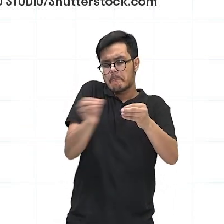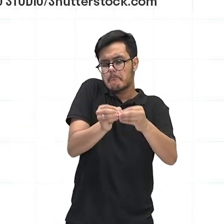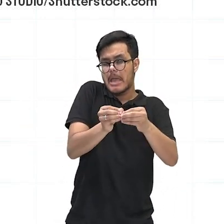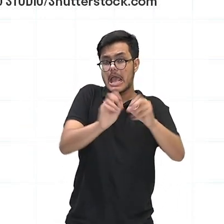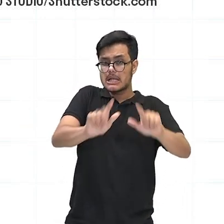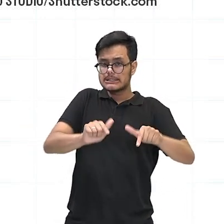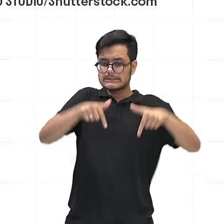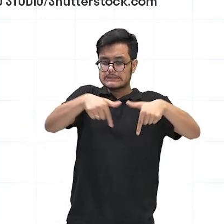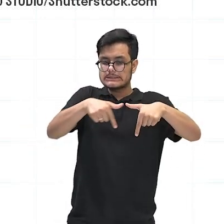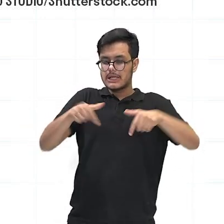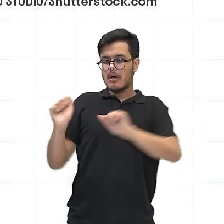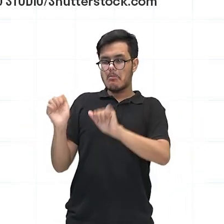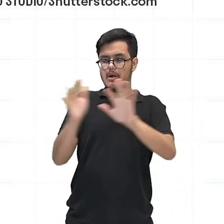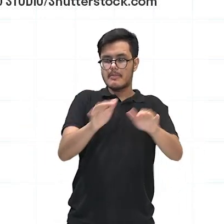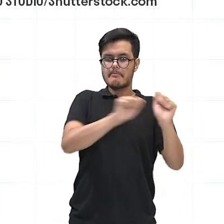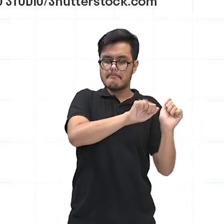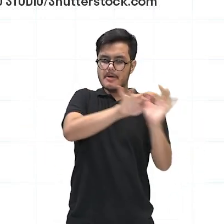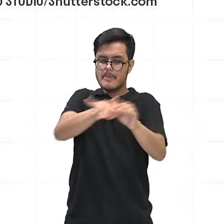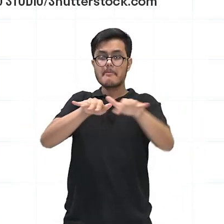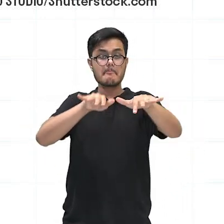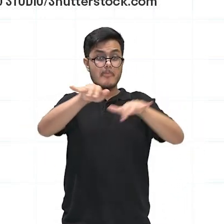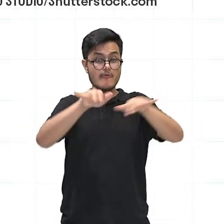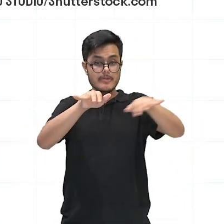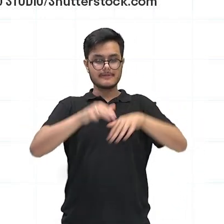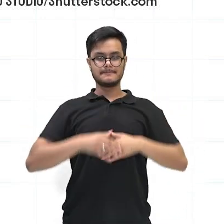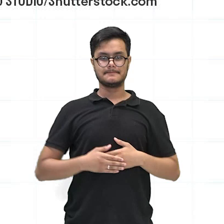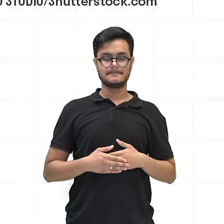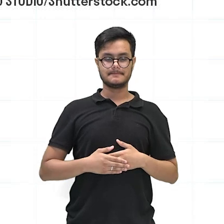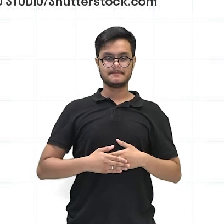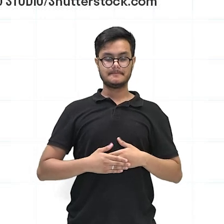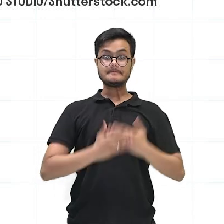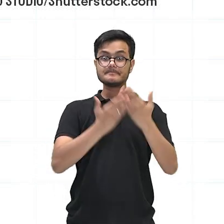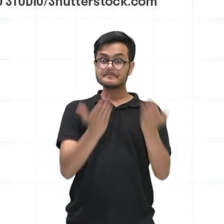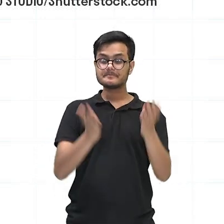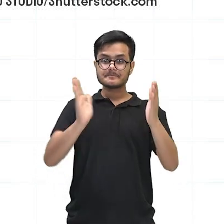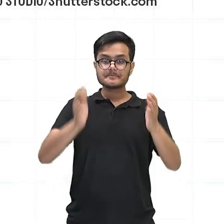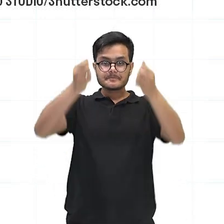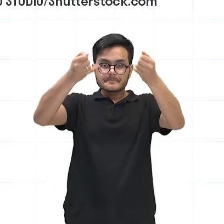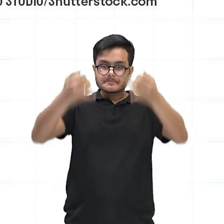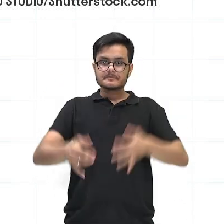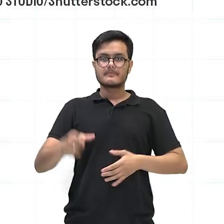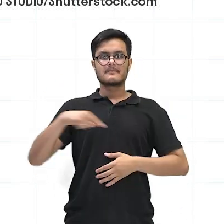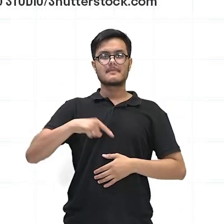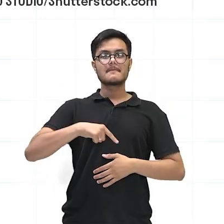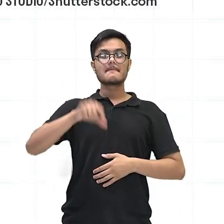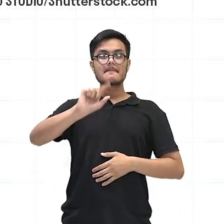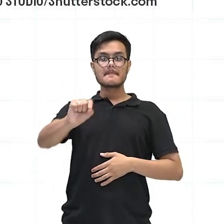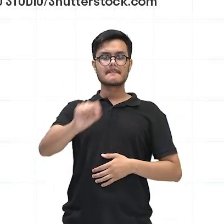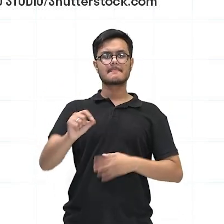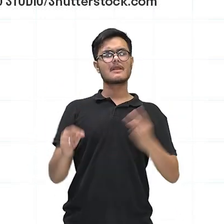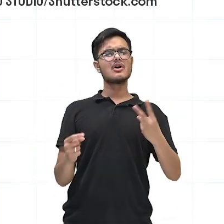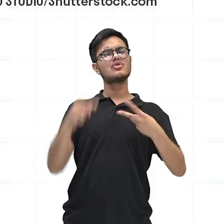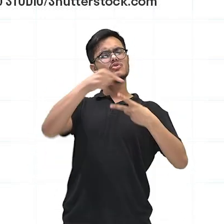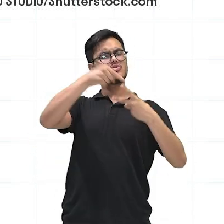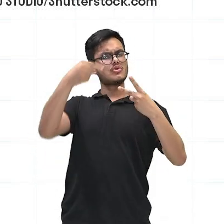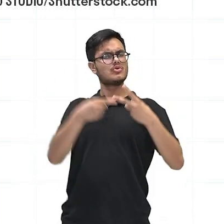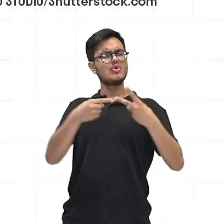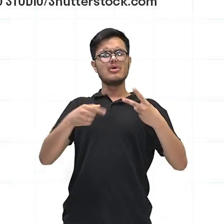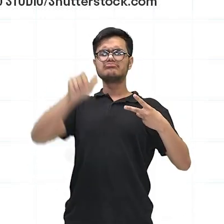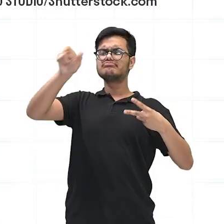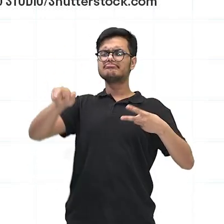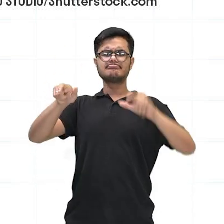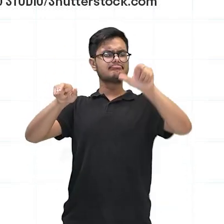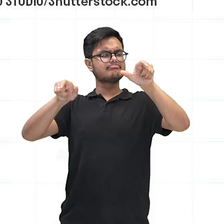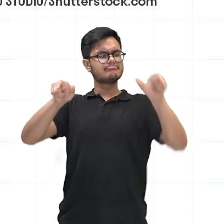acontecendo a movimentação do jogo, certo? E como eu falei para vocês, nós temos a presença aí de 2 tipos de jogadores.